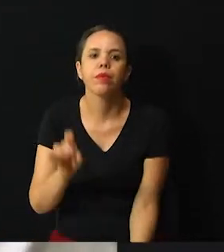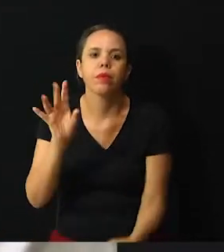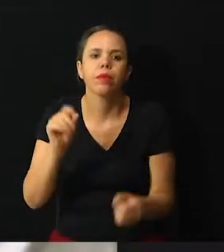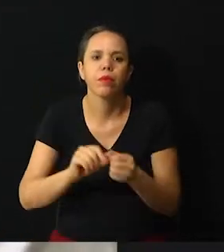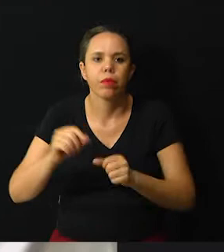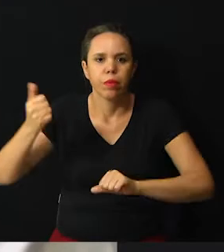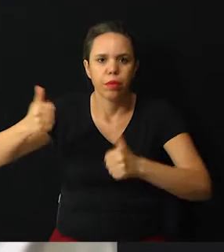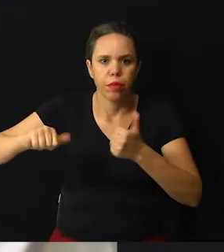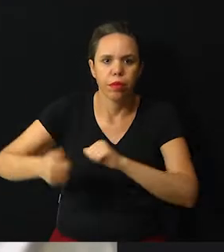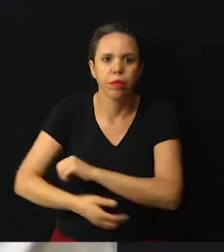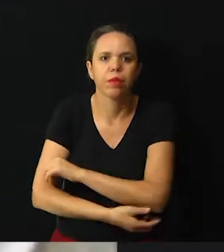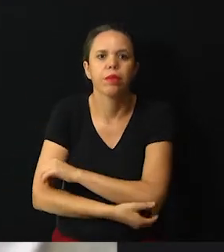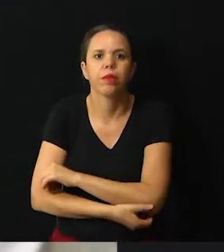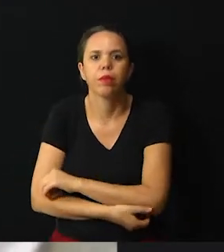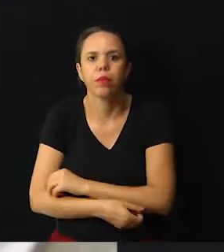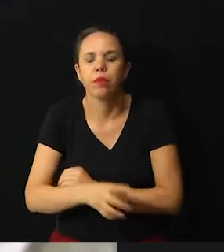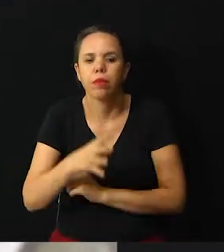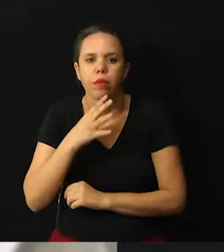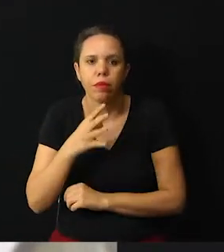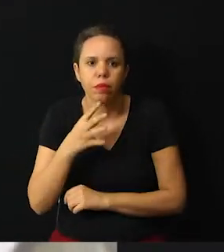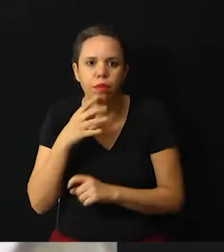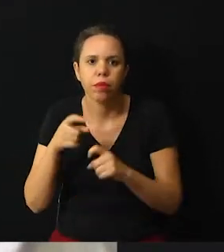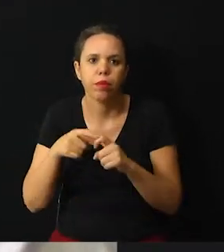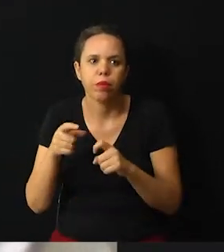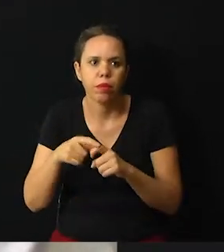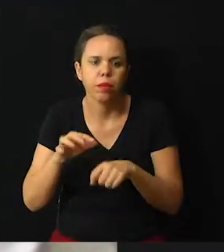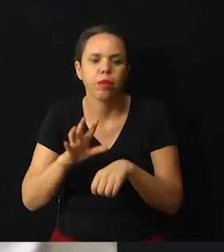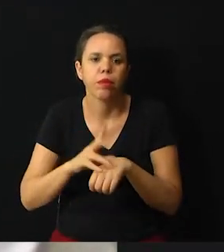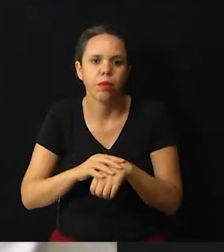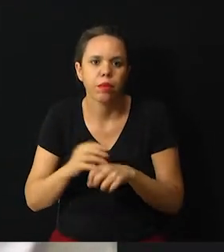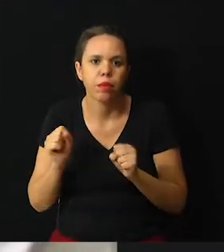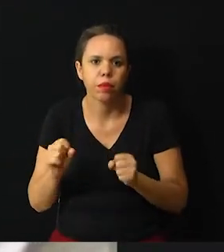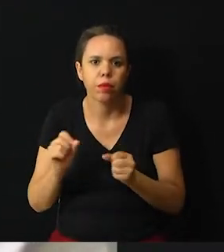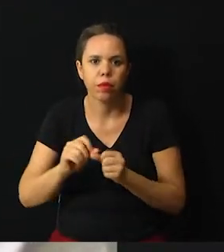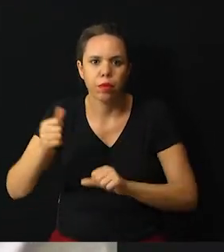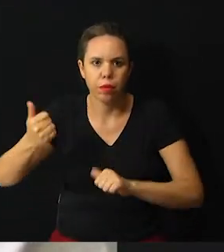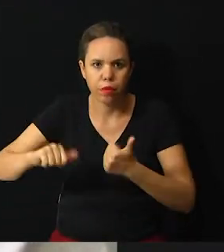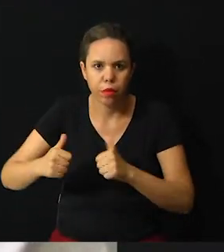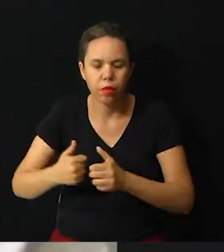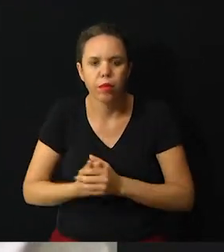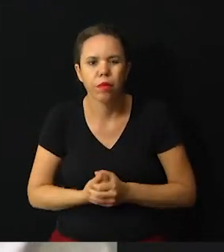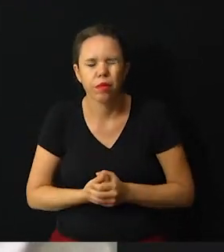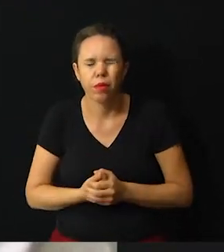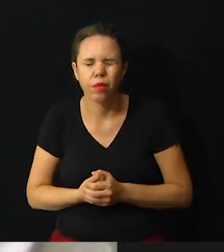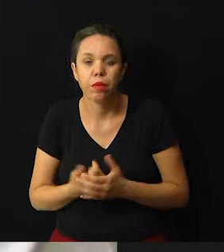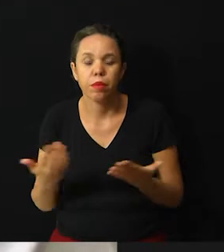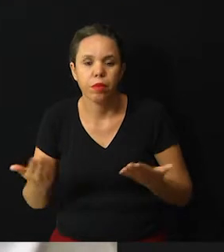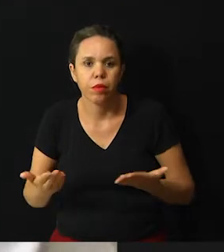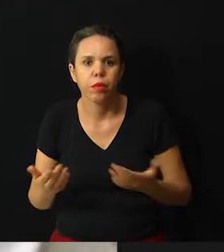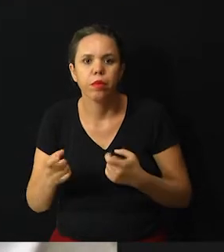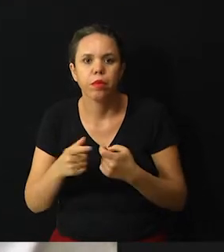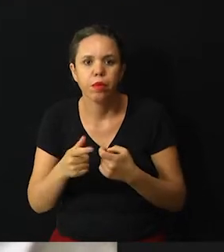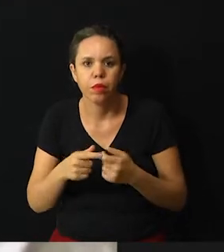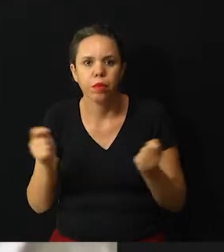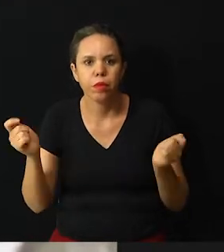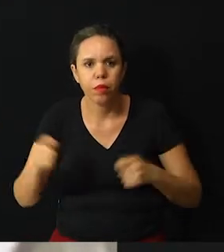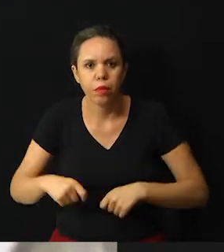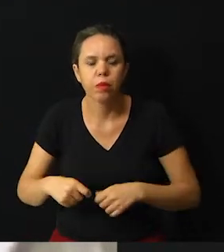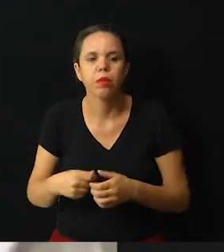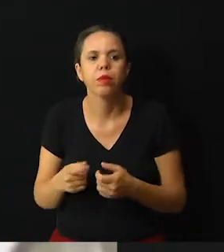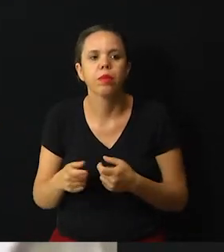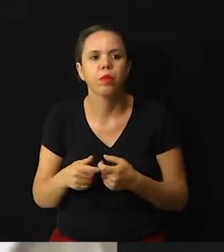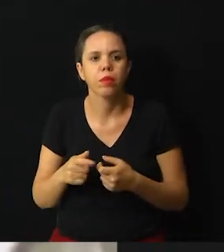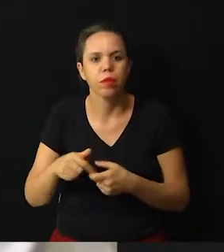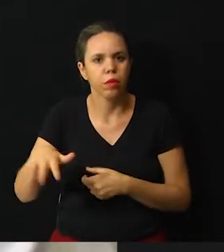faz o diagnóstico, você conhece, né? Então, os médicos precisam conhecer a doença para poder fazer o diagnóstico, né? Atualmente, os médicos são capacitados,